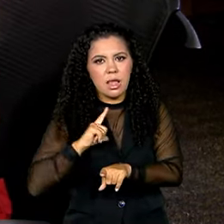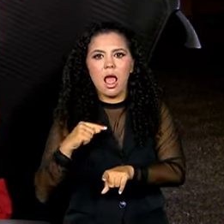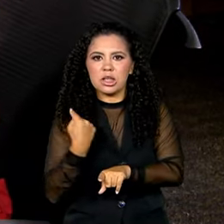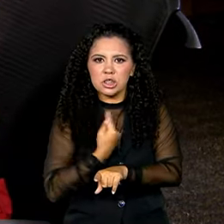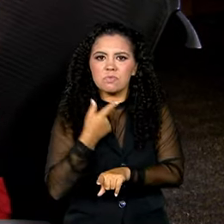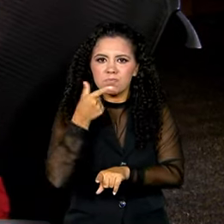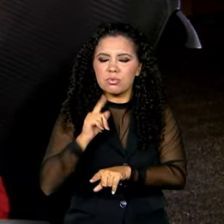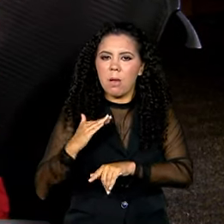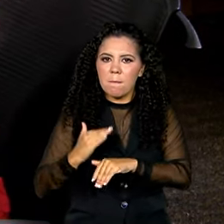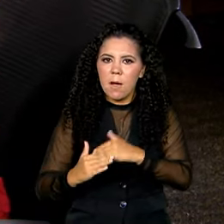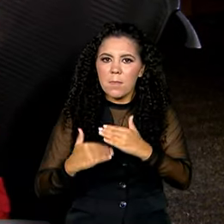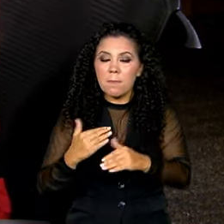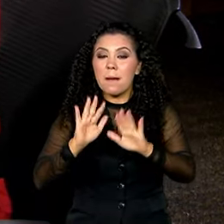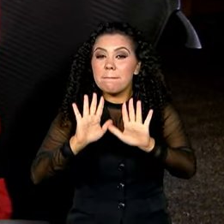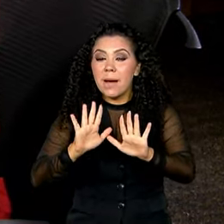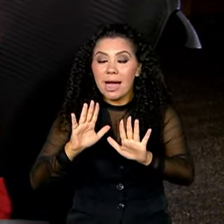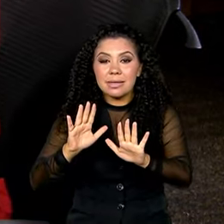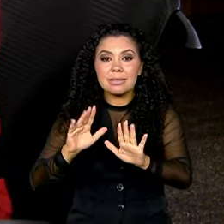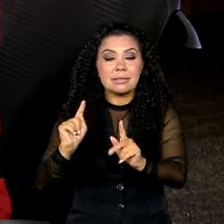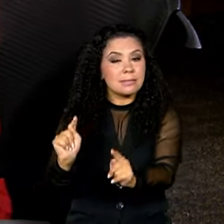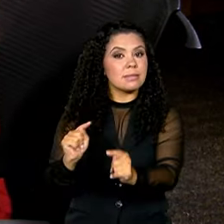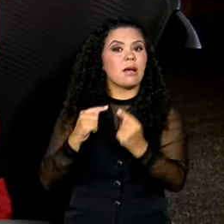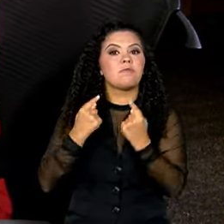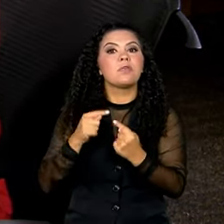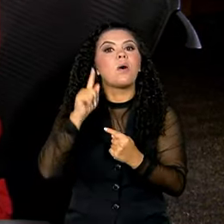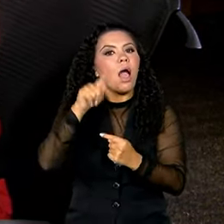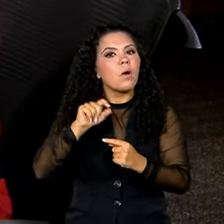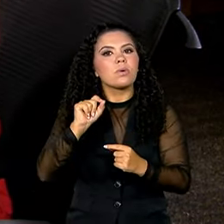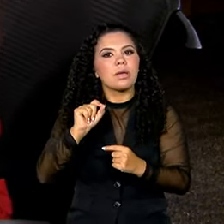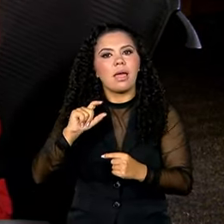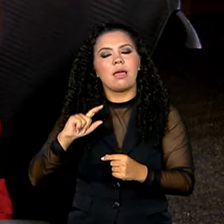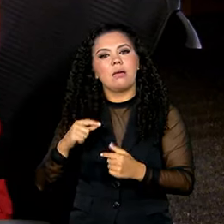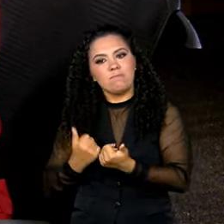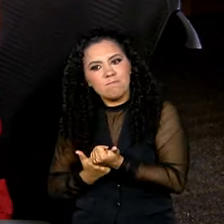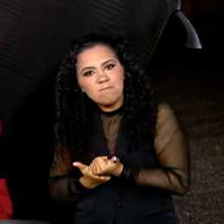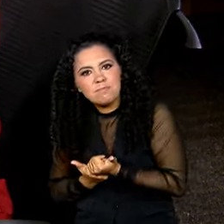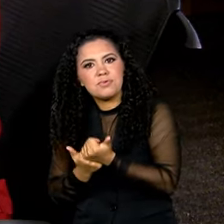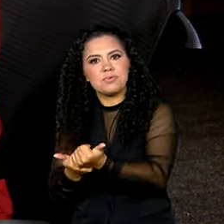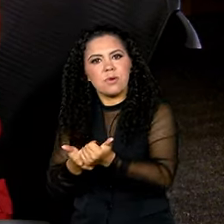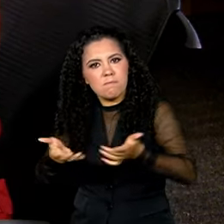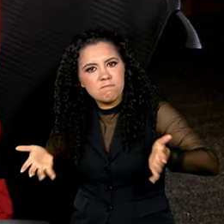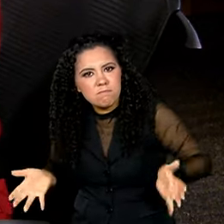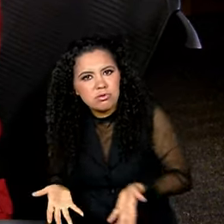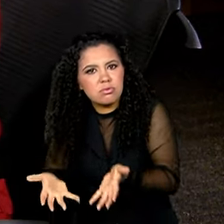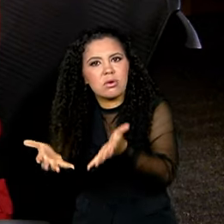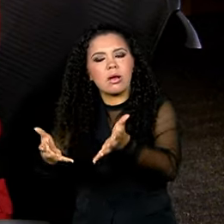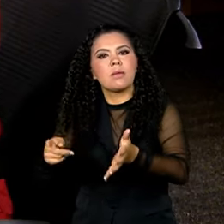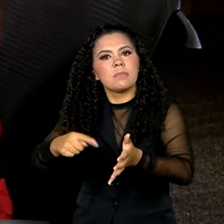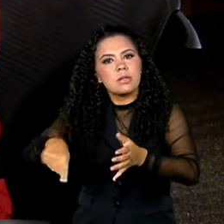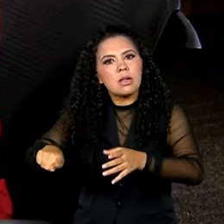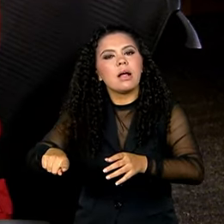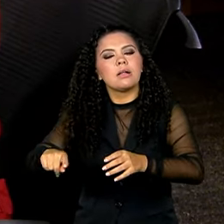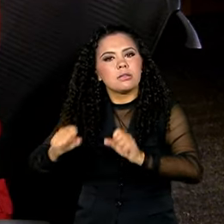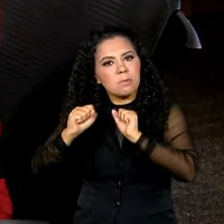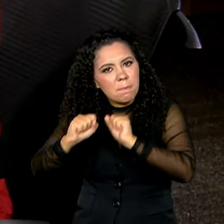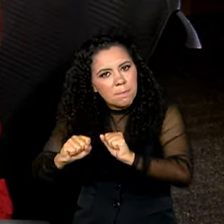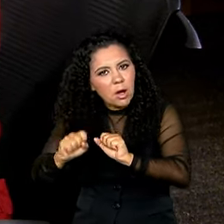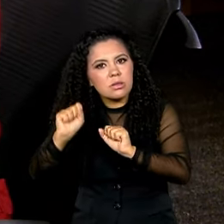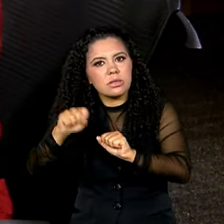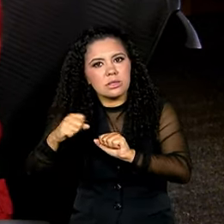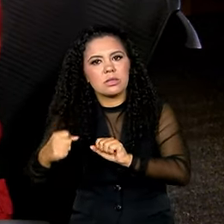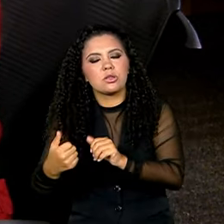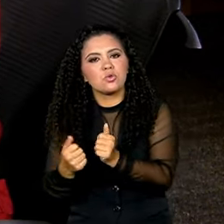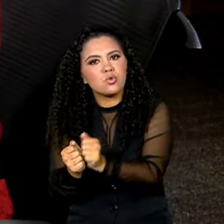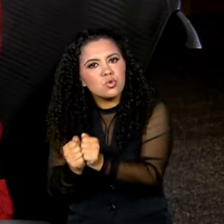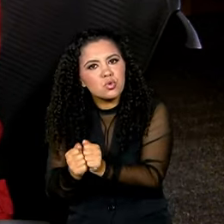nosso grande desafio é fortalecer essas instituições. Elas podem e devem trabalhar em conjunto com o Ministério. Nós avançamos